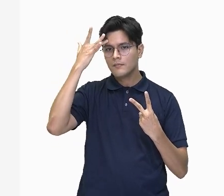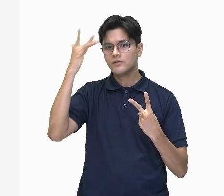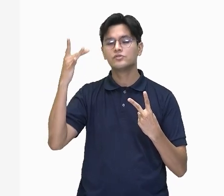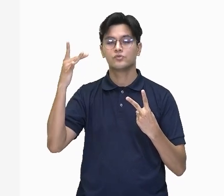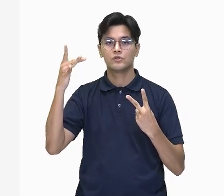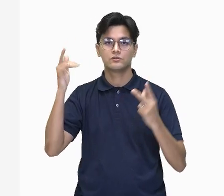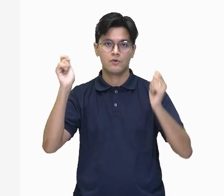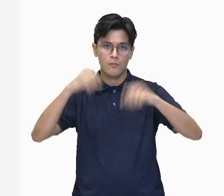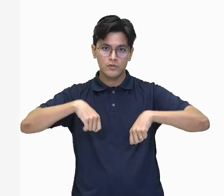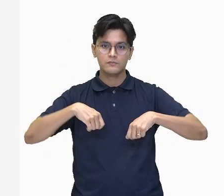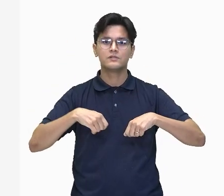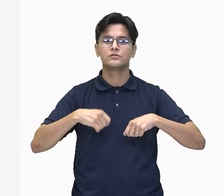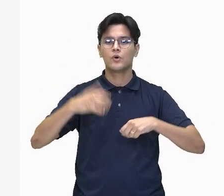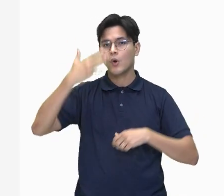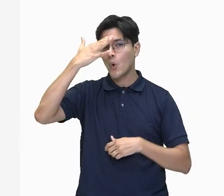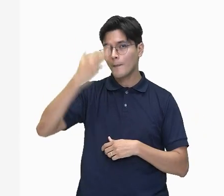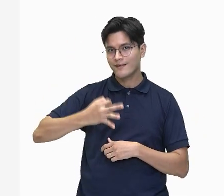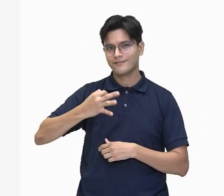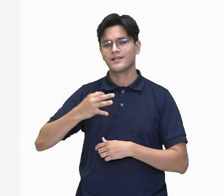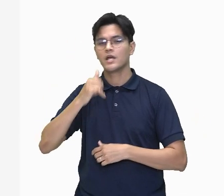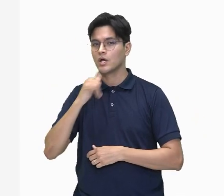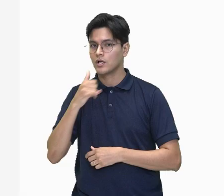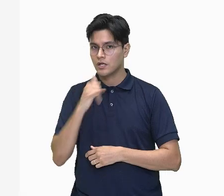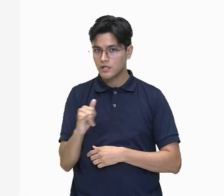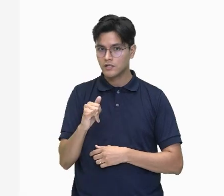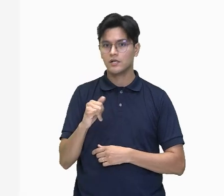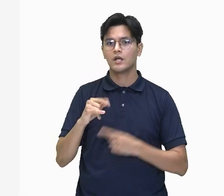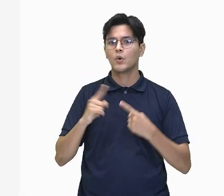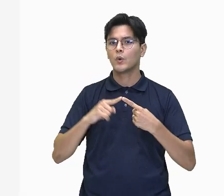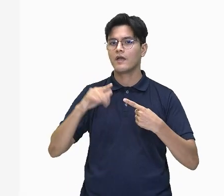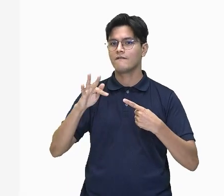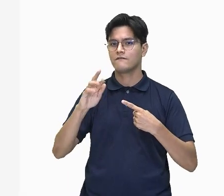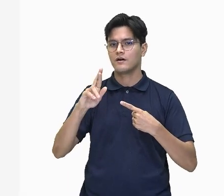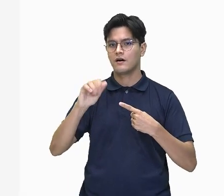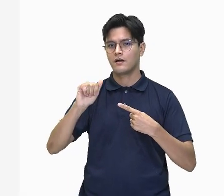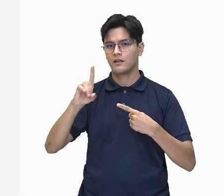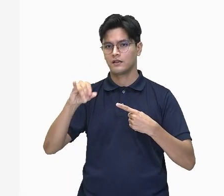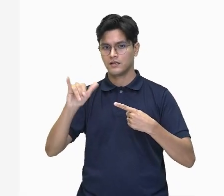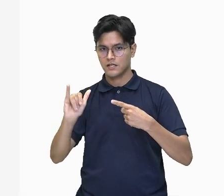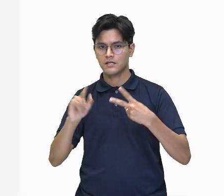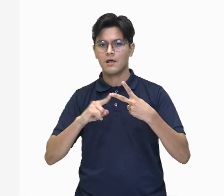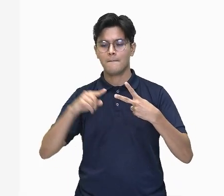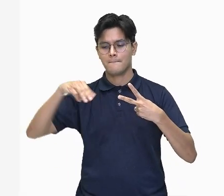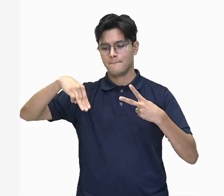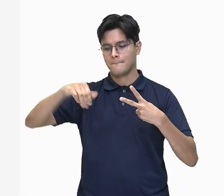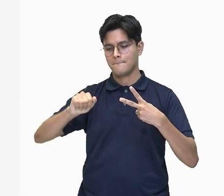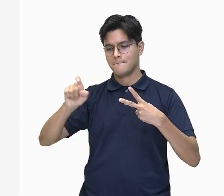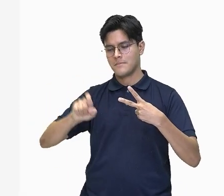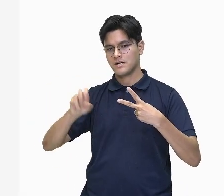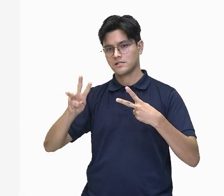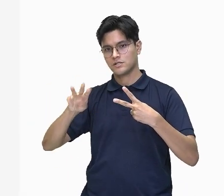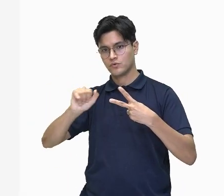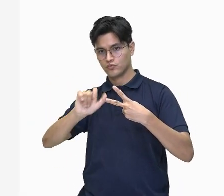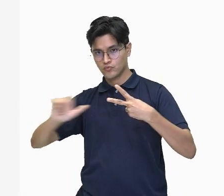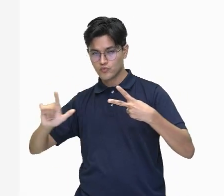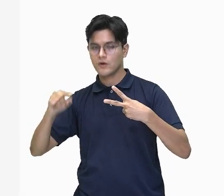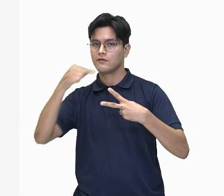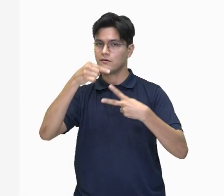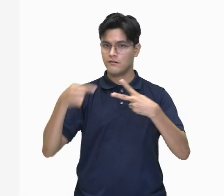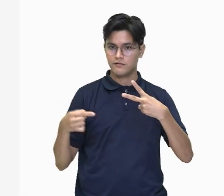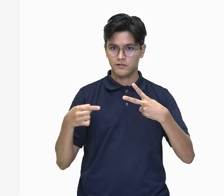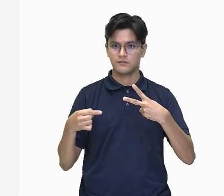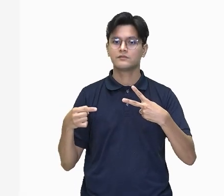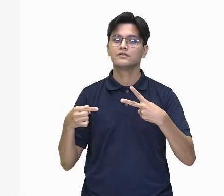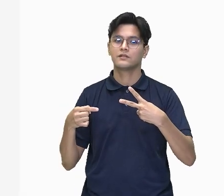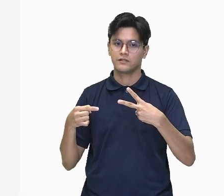eletricidade foram Michael Faraday e James Maxwell, dois grandes colaboradores para a utilização da eletricidade aí